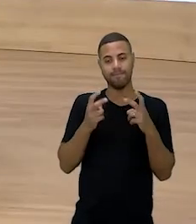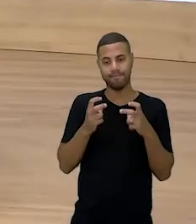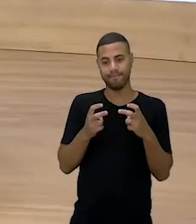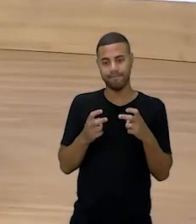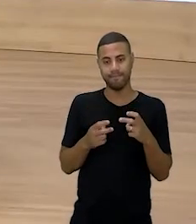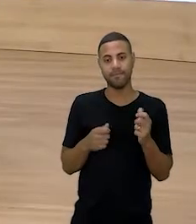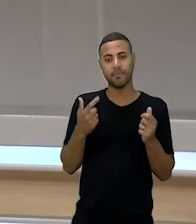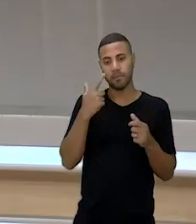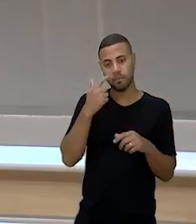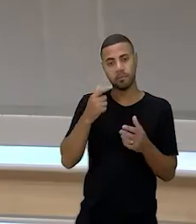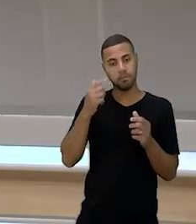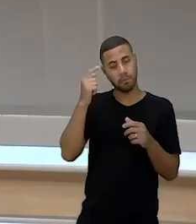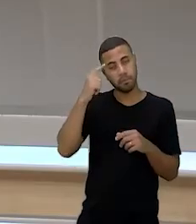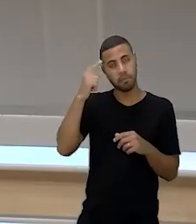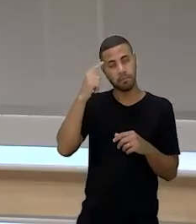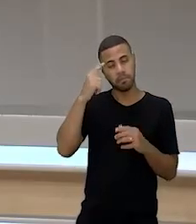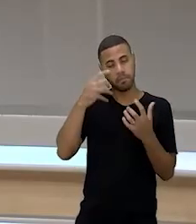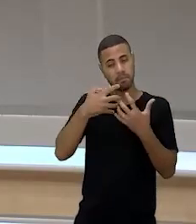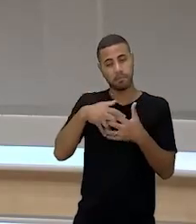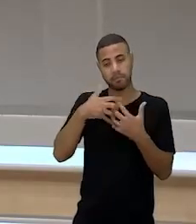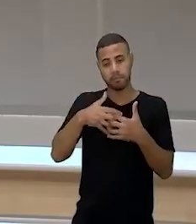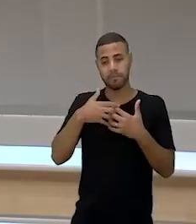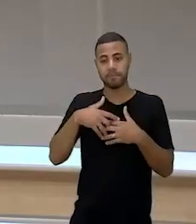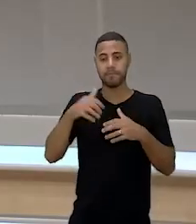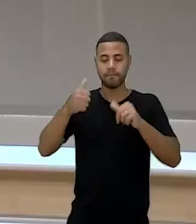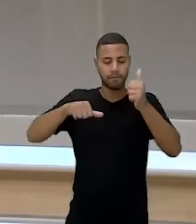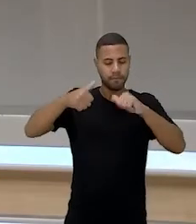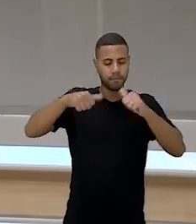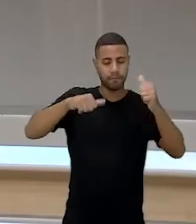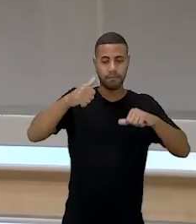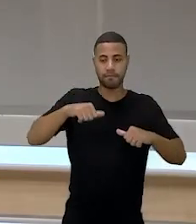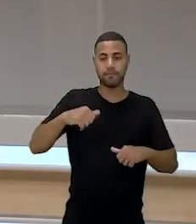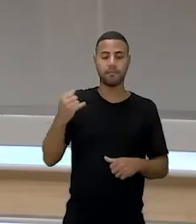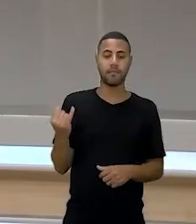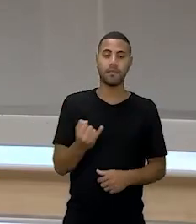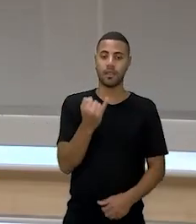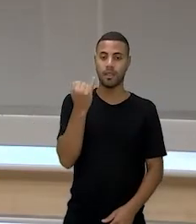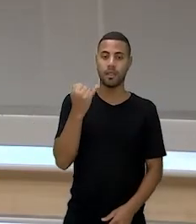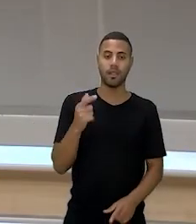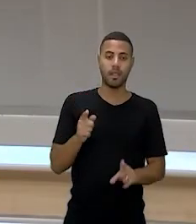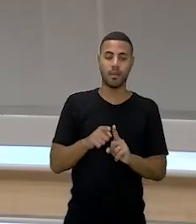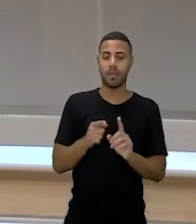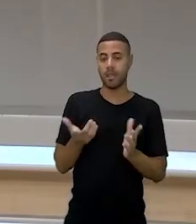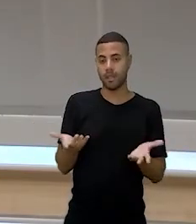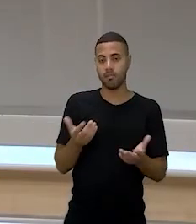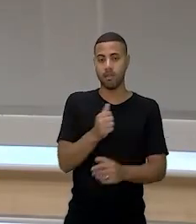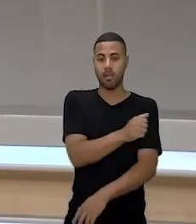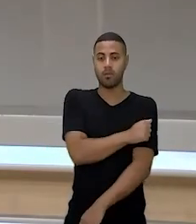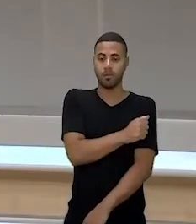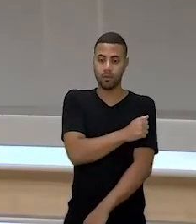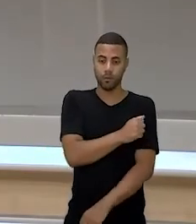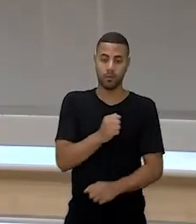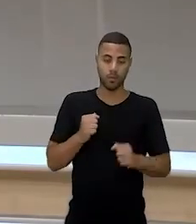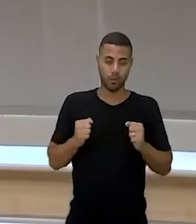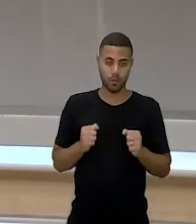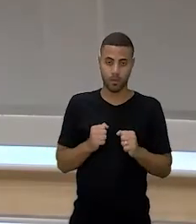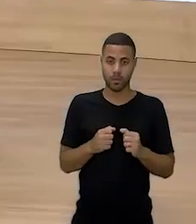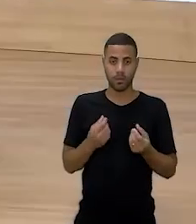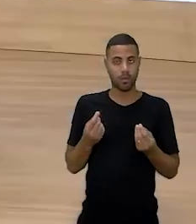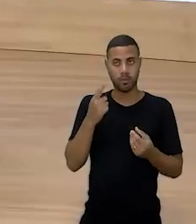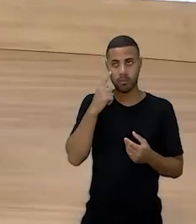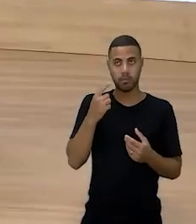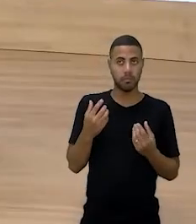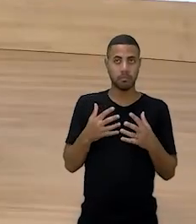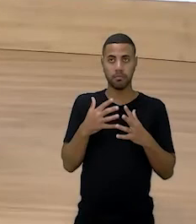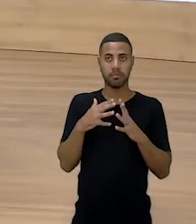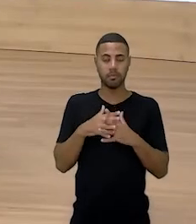deve ser analisado, deve ser estudado, né? E, logicamente, o aluno aí, no caso, pode estar refletindo